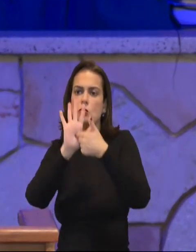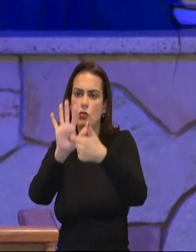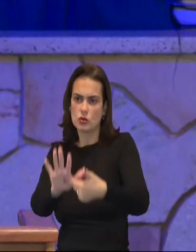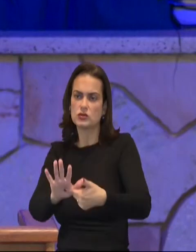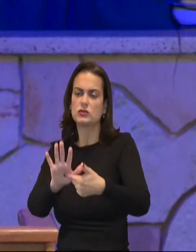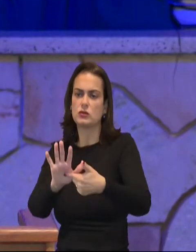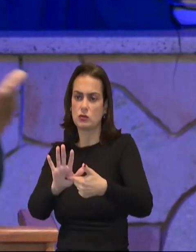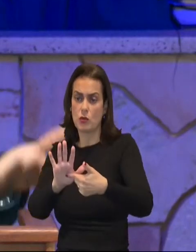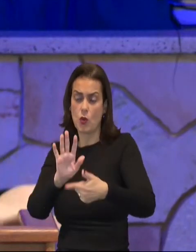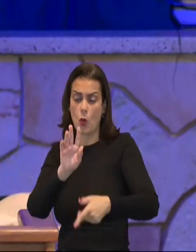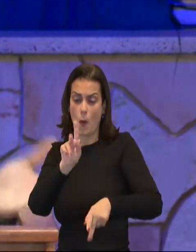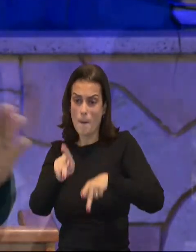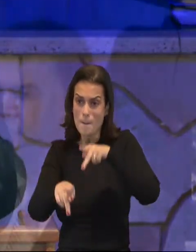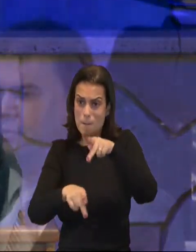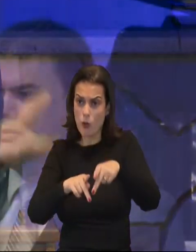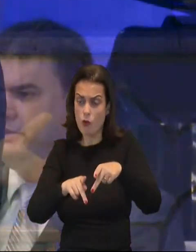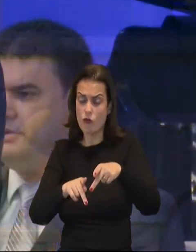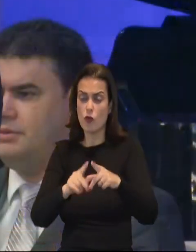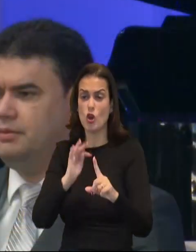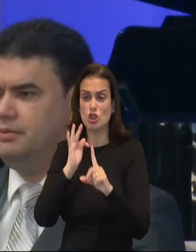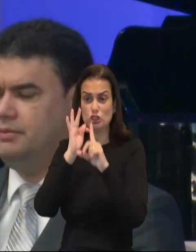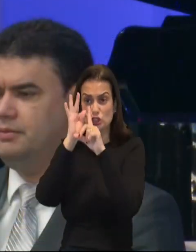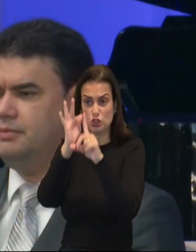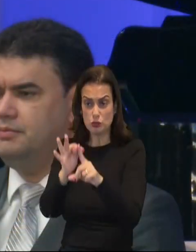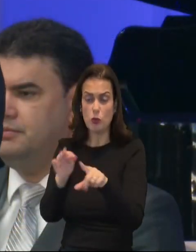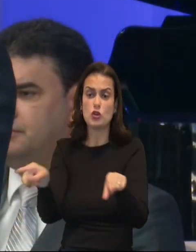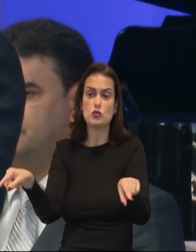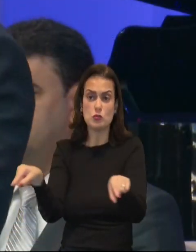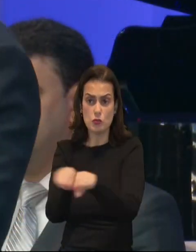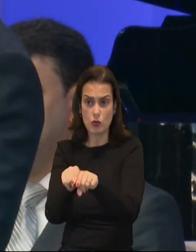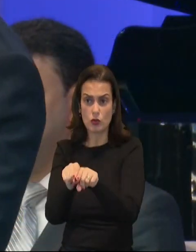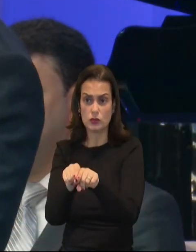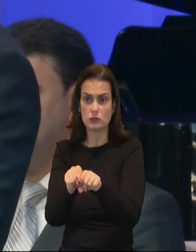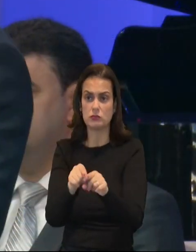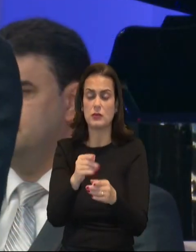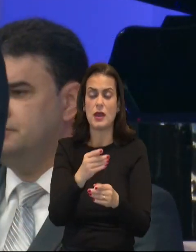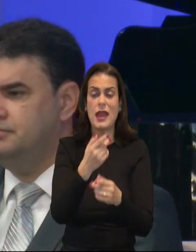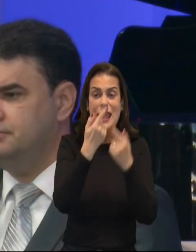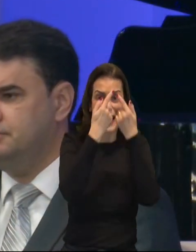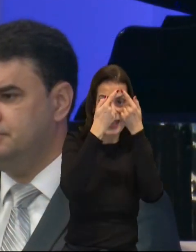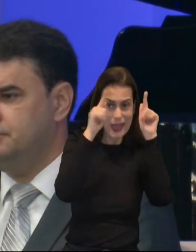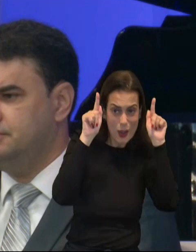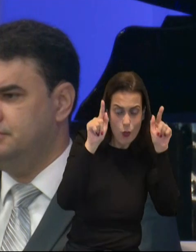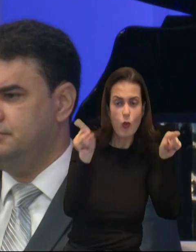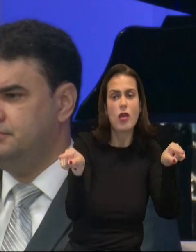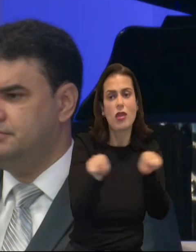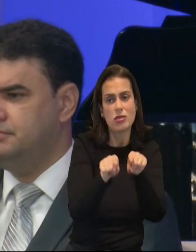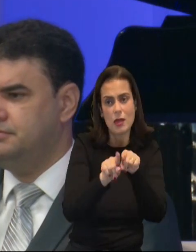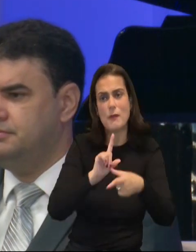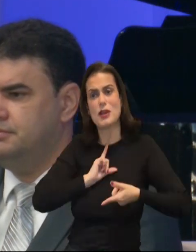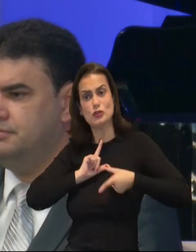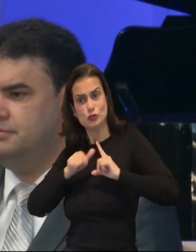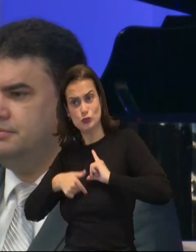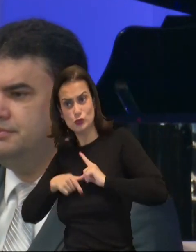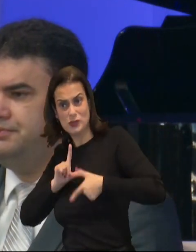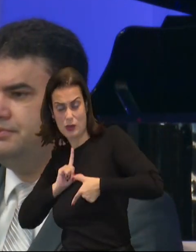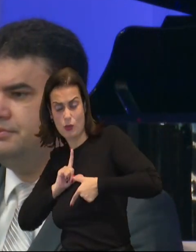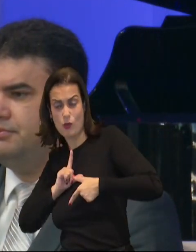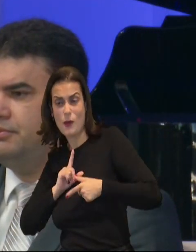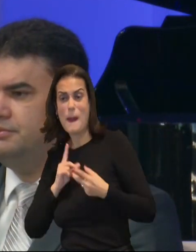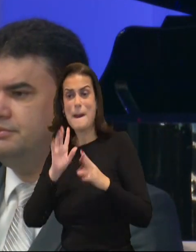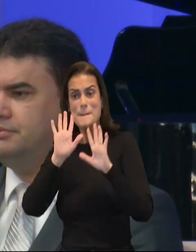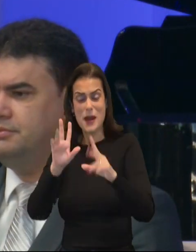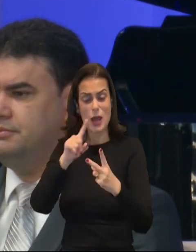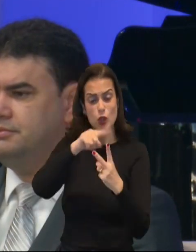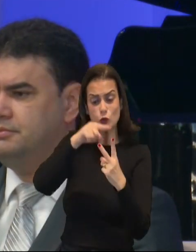judeu, já que Timóteo era meio judeu, meio grego, E nós temos a informação